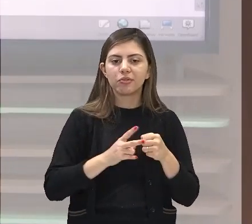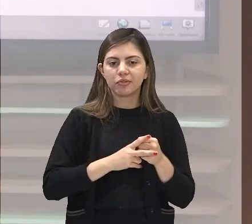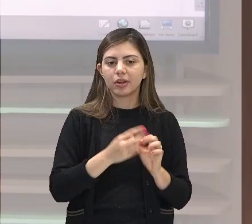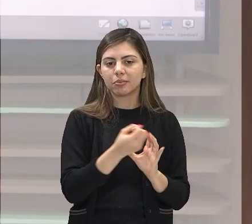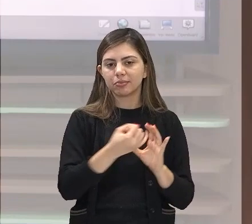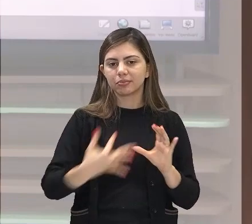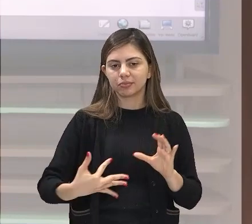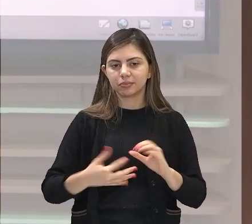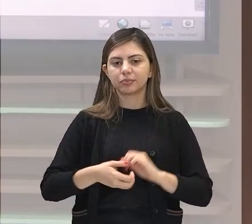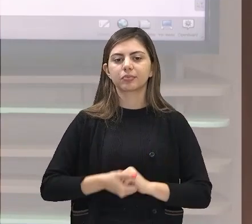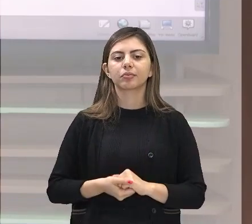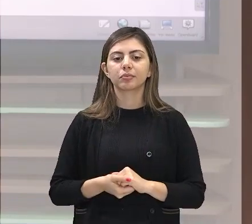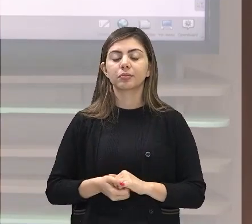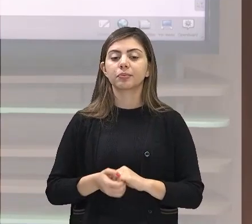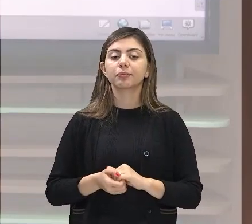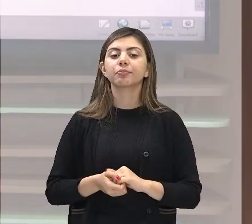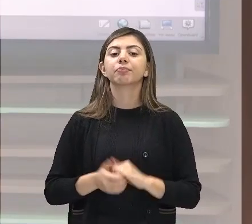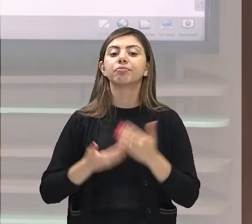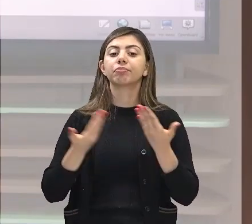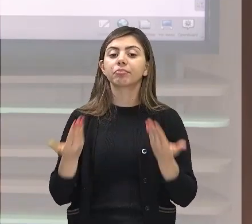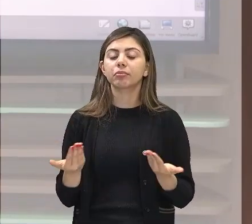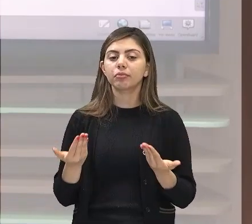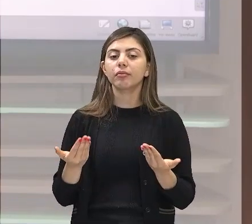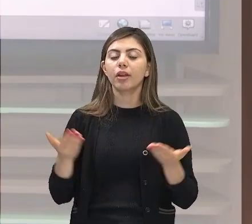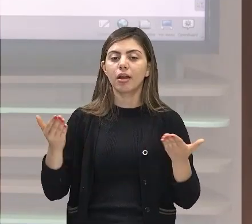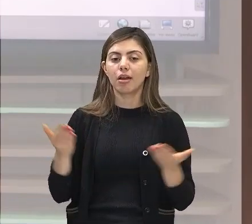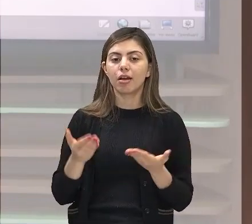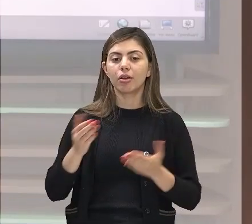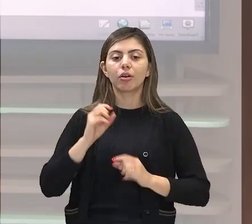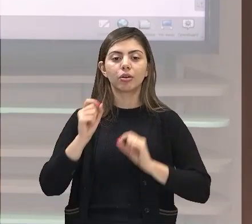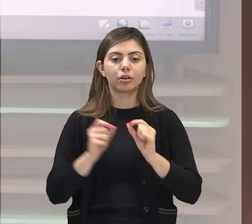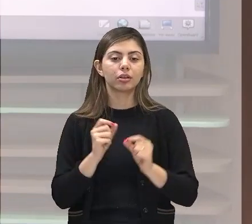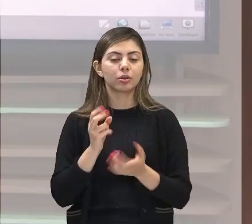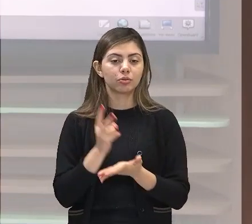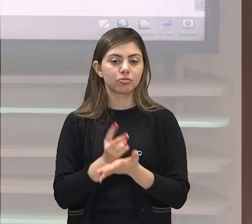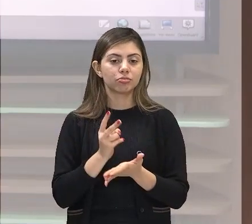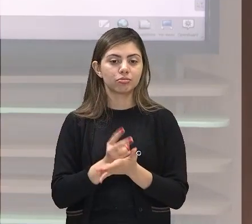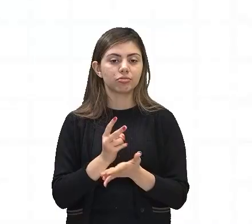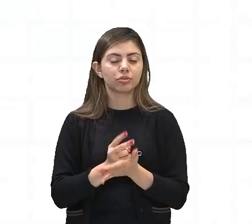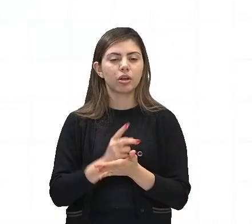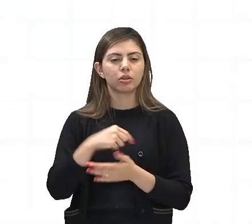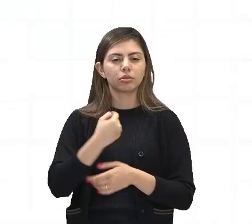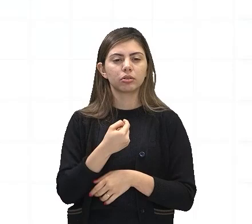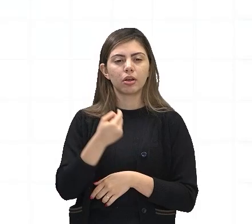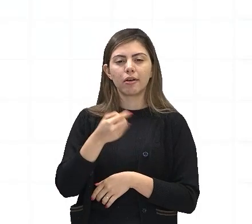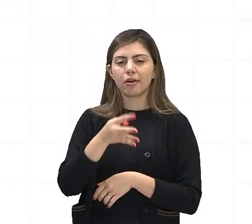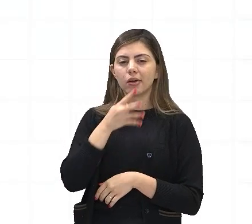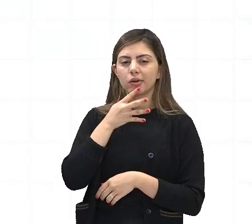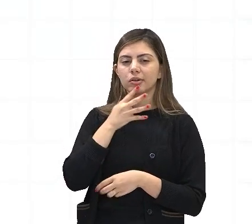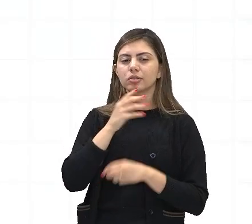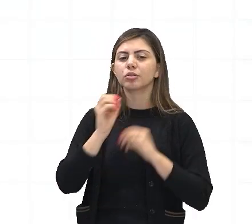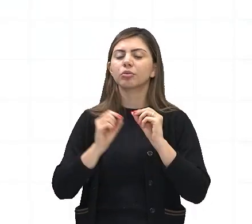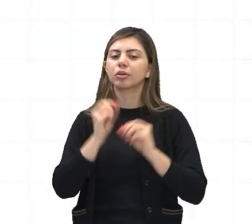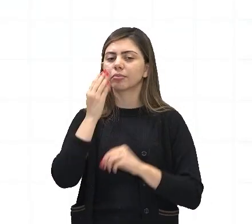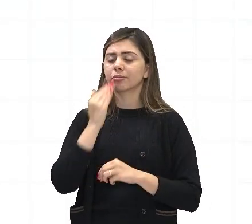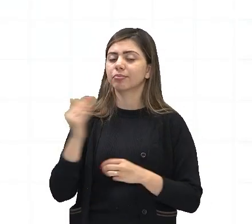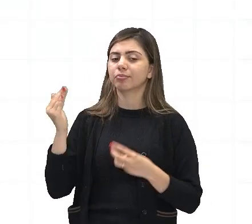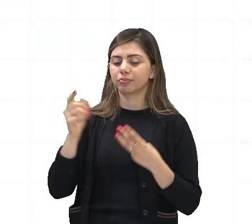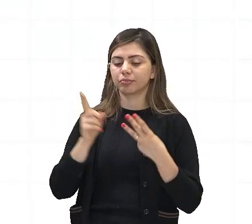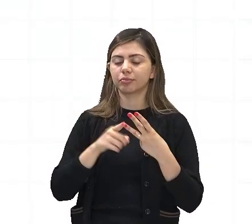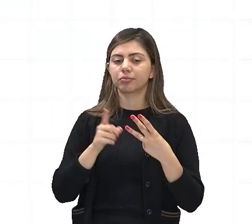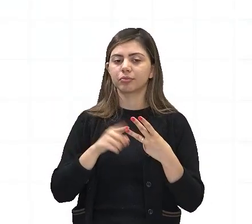características. Agora, dando sequência nessa tipologia textual, vamos conhecer a injunção. Muito